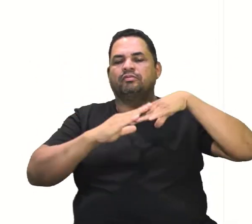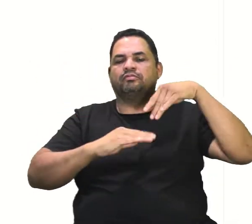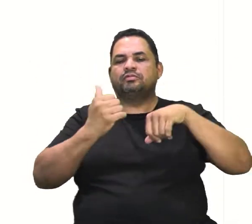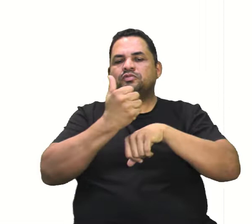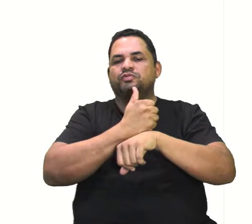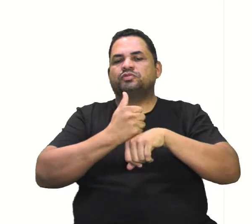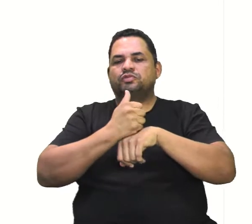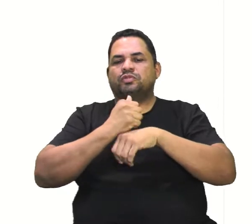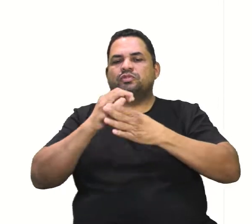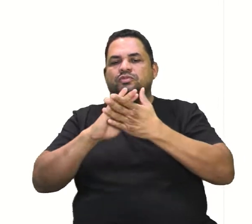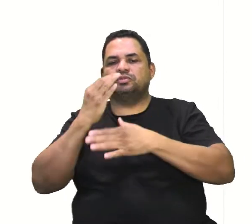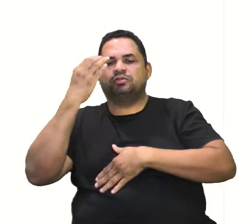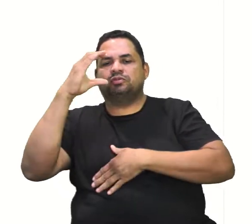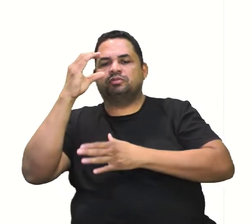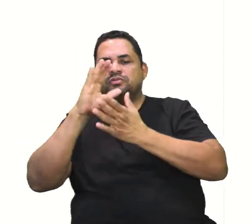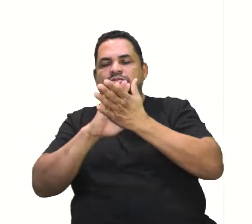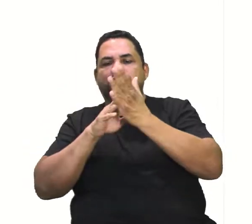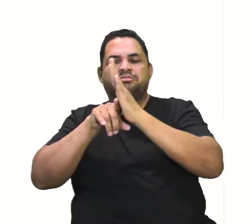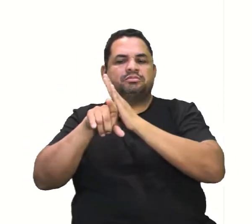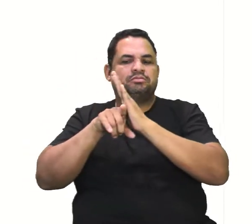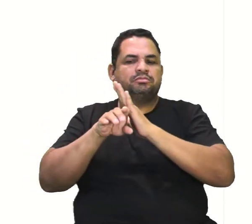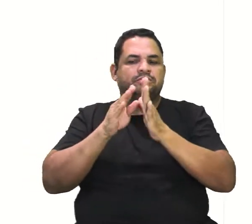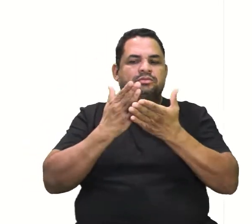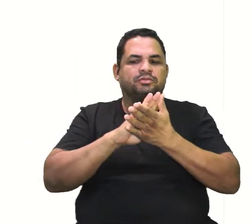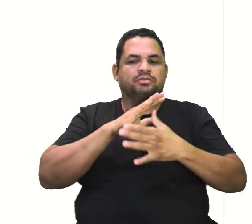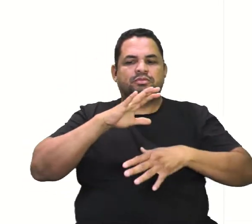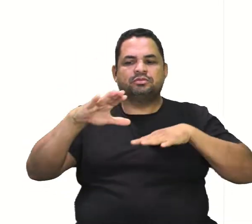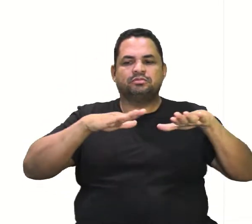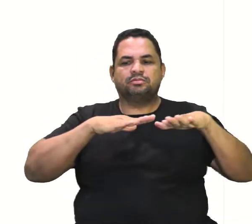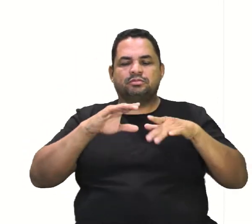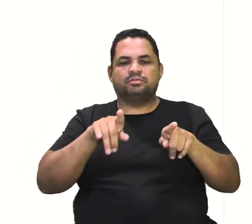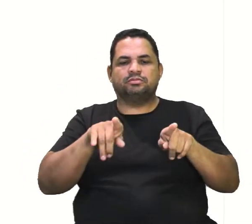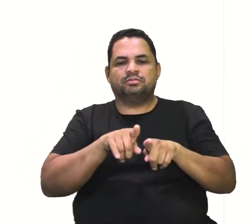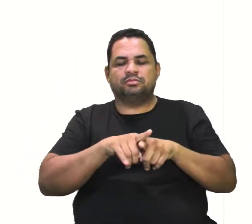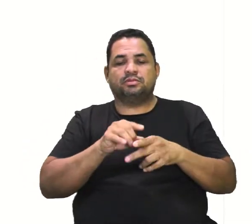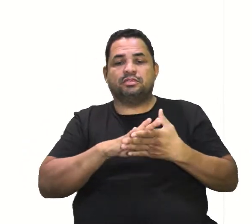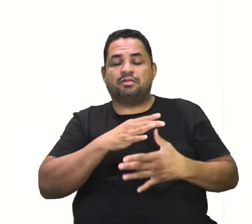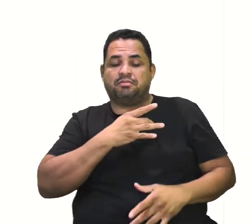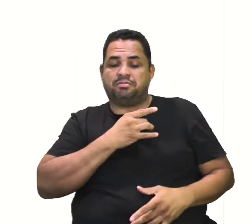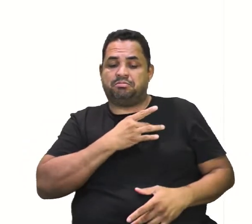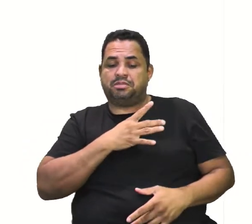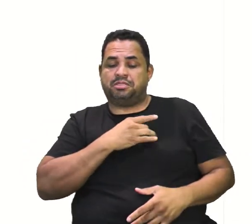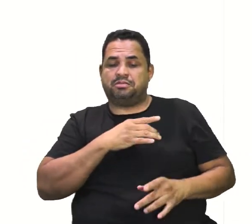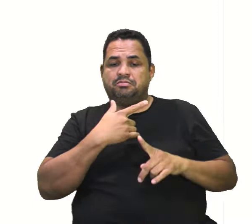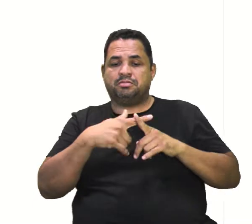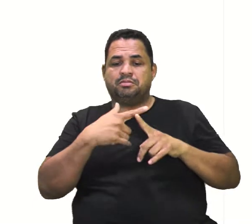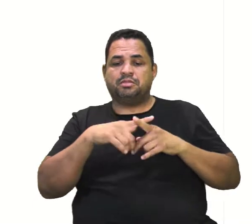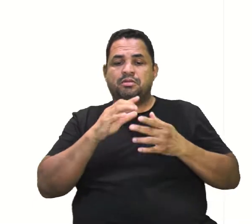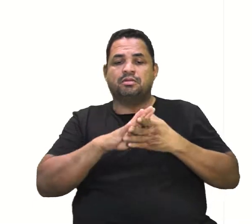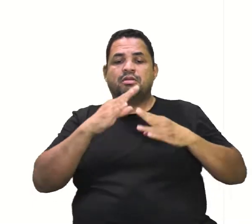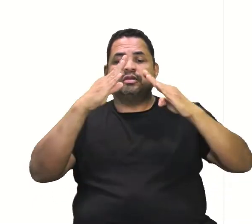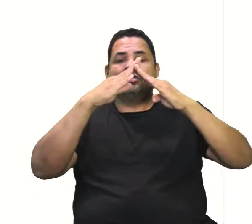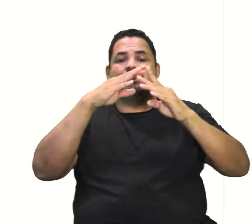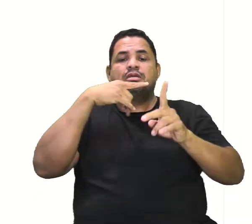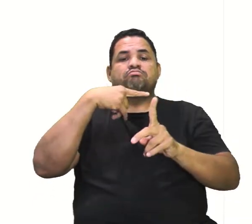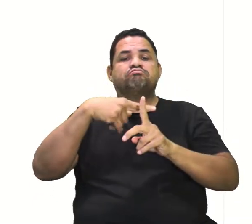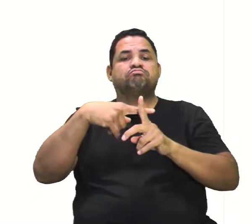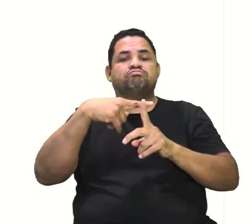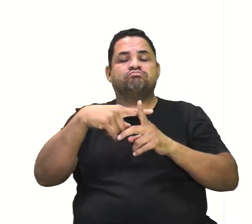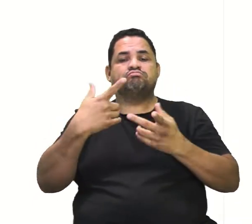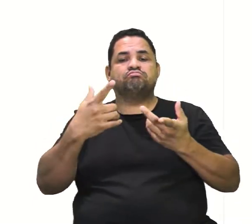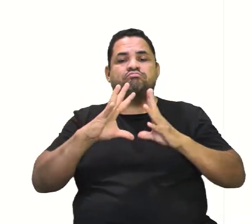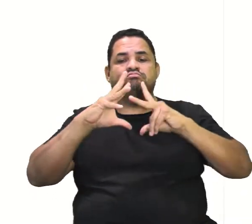físico antes dele, que descobriu esses movimentos, mas ele ficou com medo. Por quê? Porque naquela época a igreja dizia